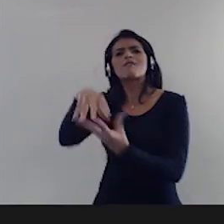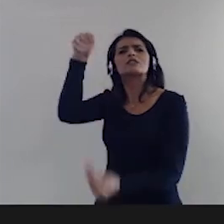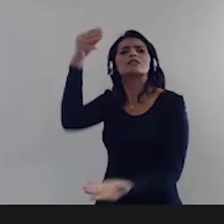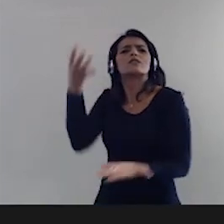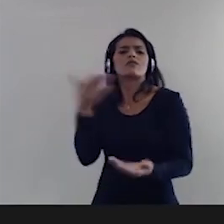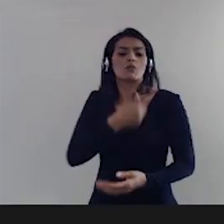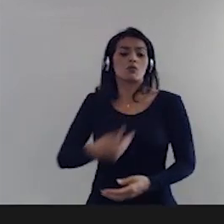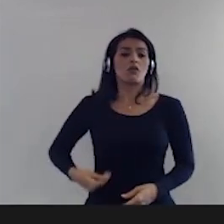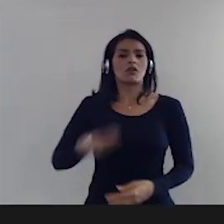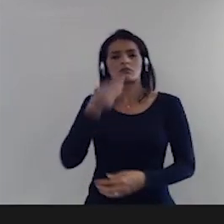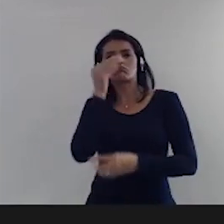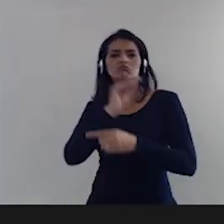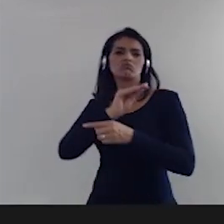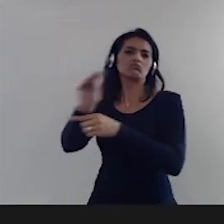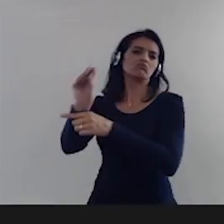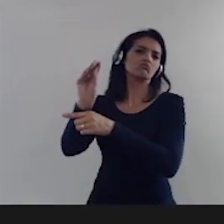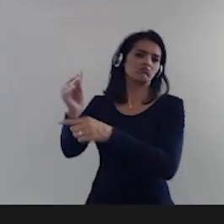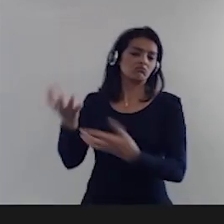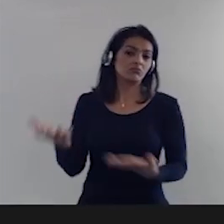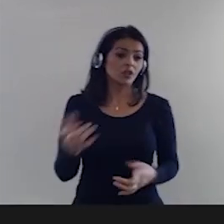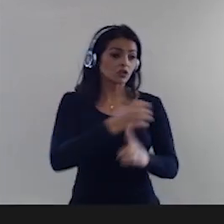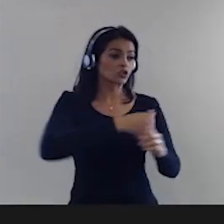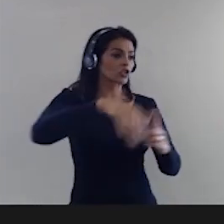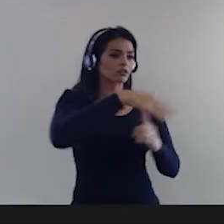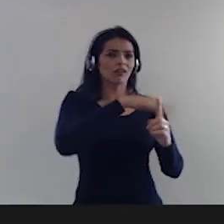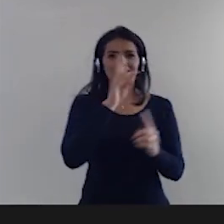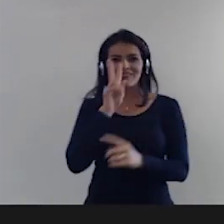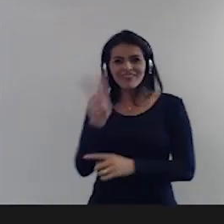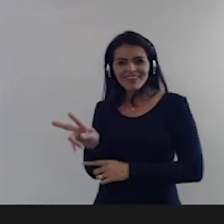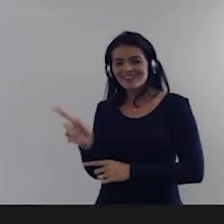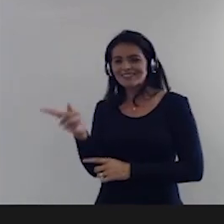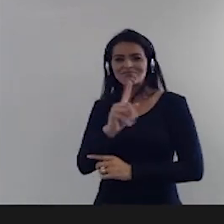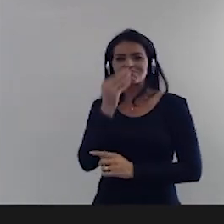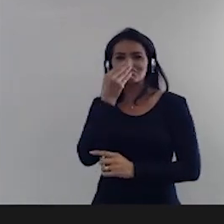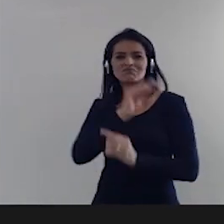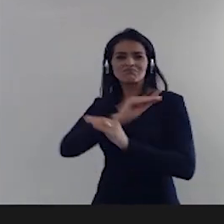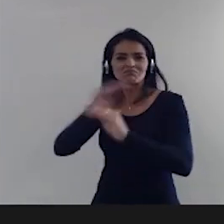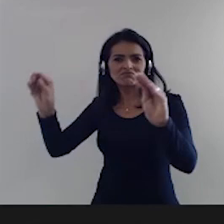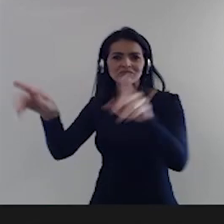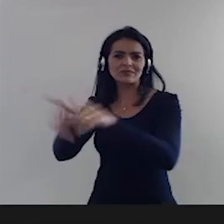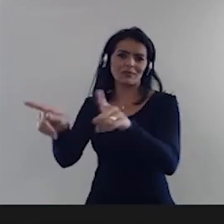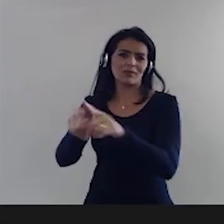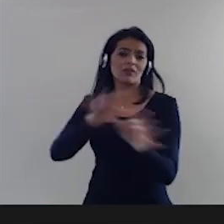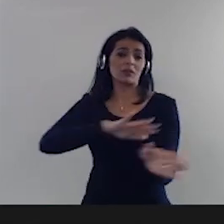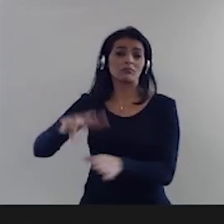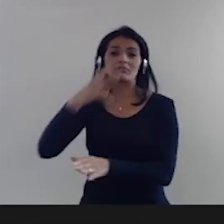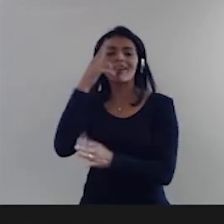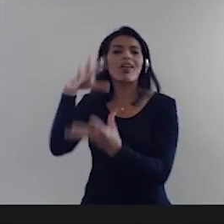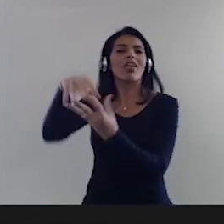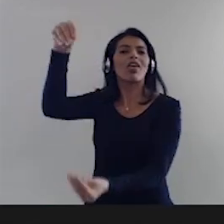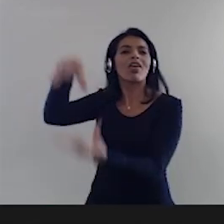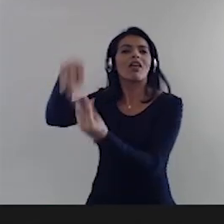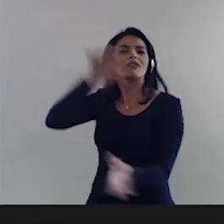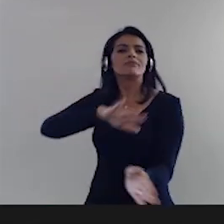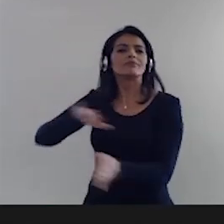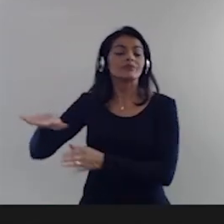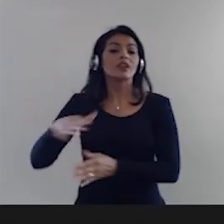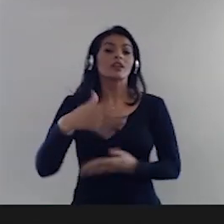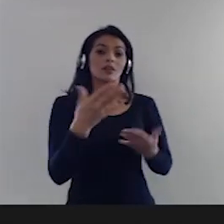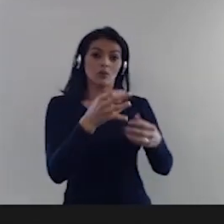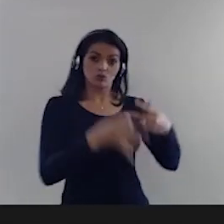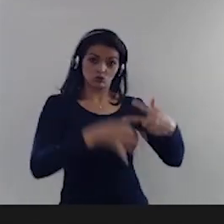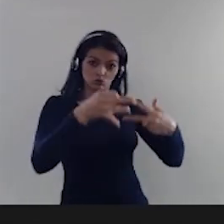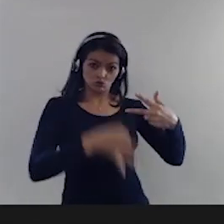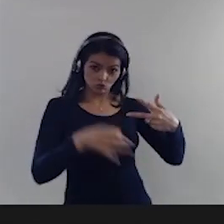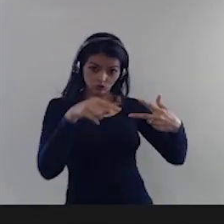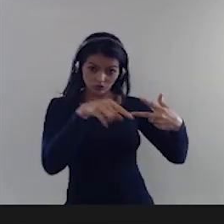ao Estado e à sociedade também. Então, daí porque é muito importante que a justiça, né,